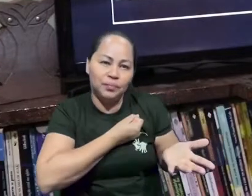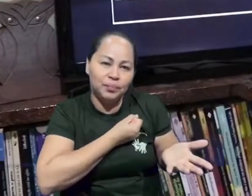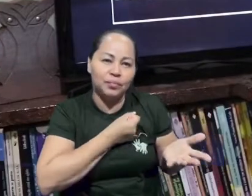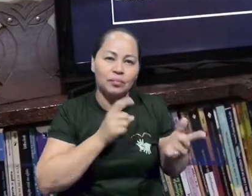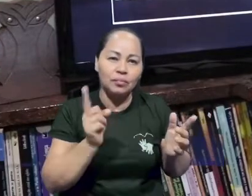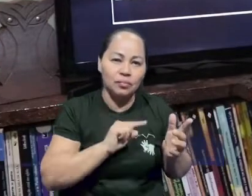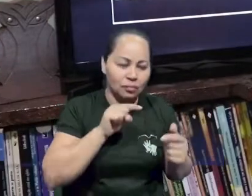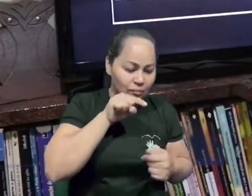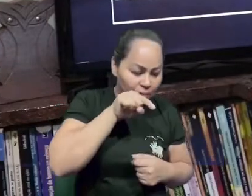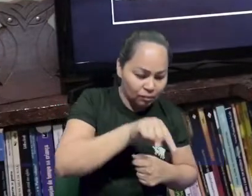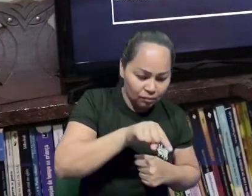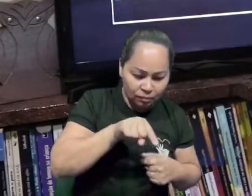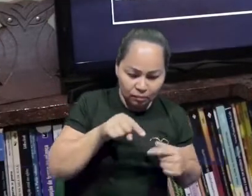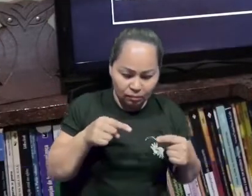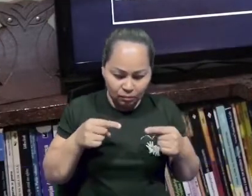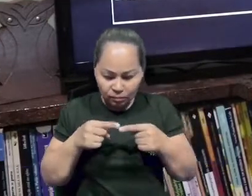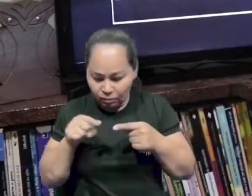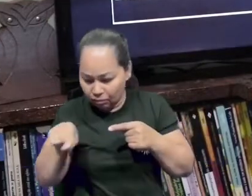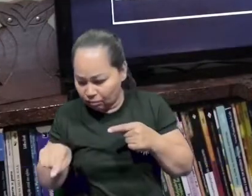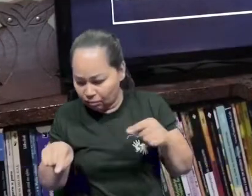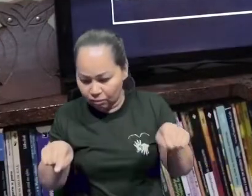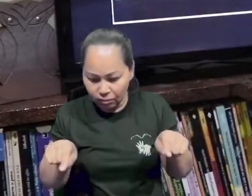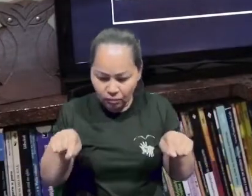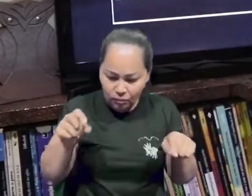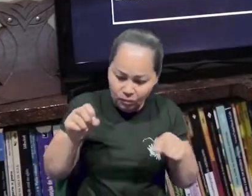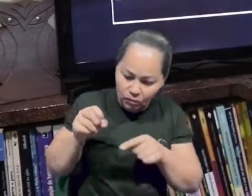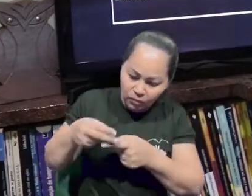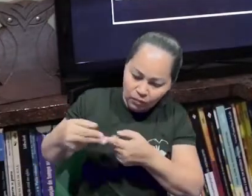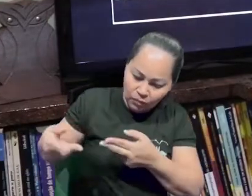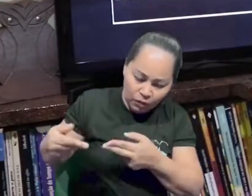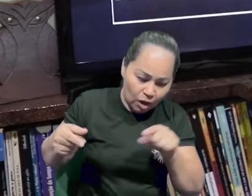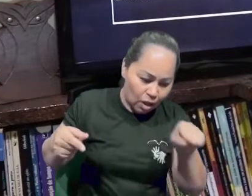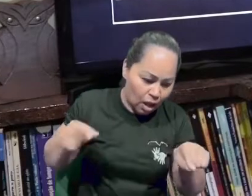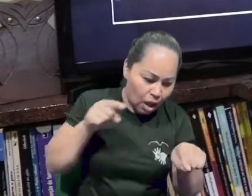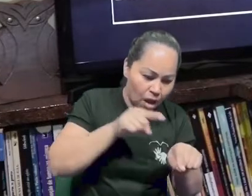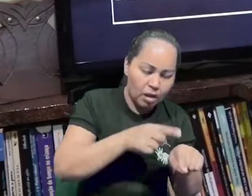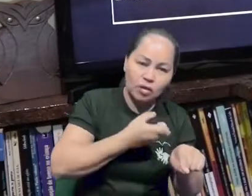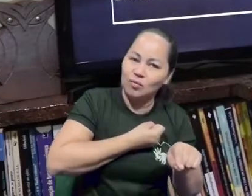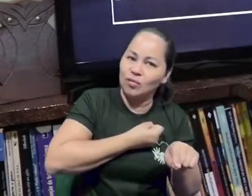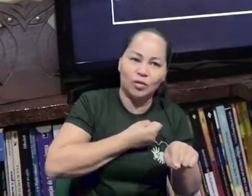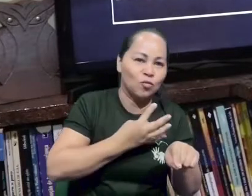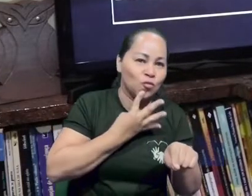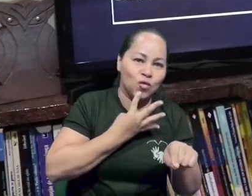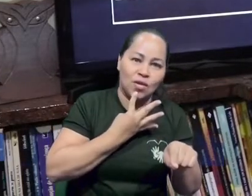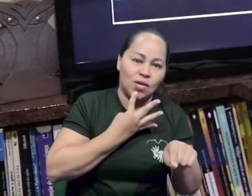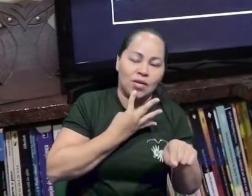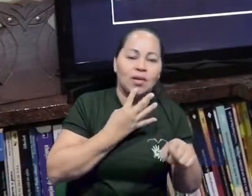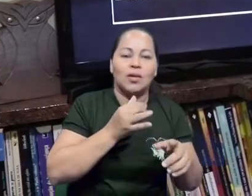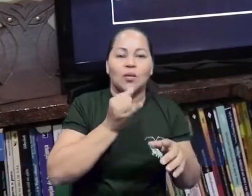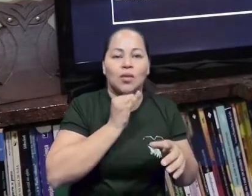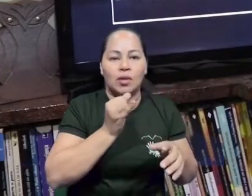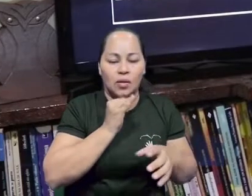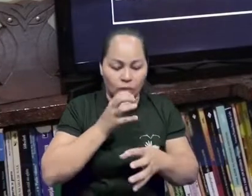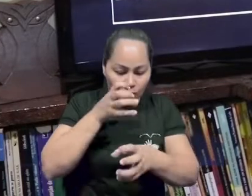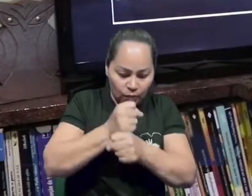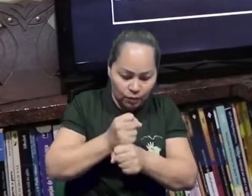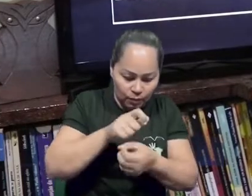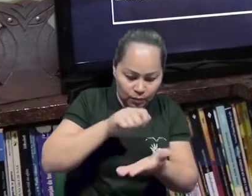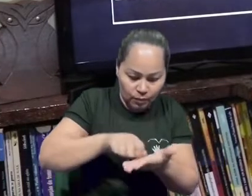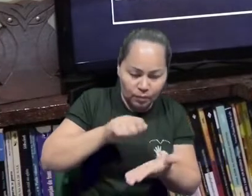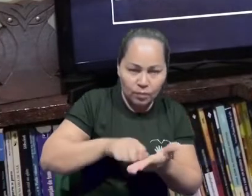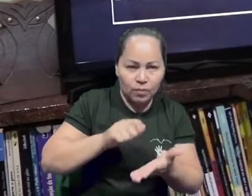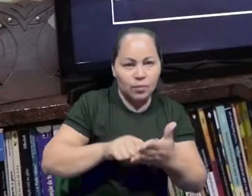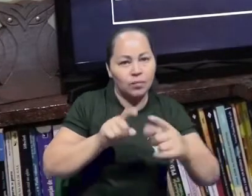se identifica, nomeia, associa, então o restante certeza que já estará comprometido, né? Fazer uma operação